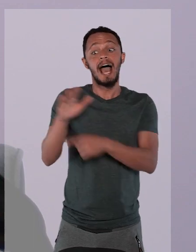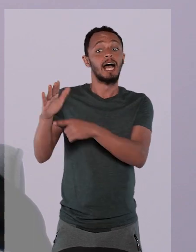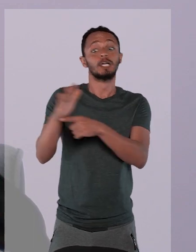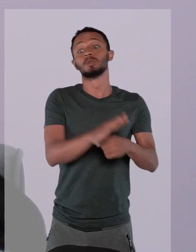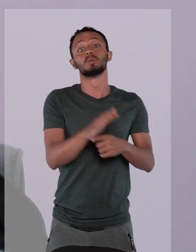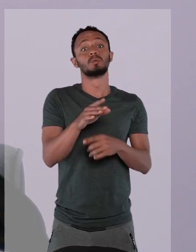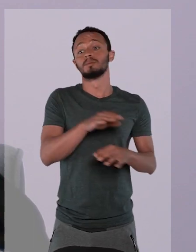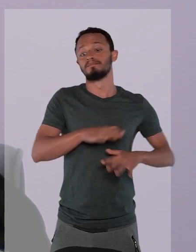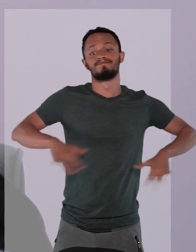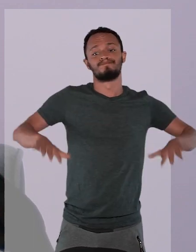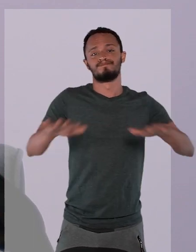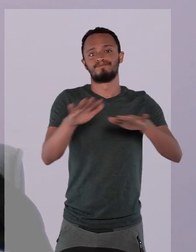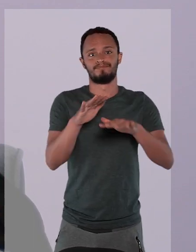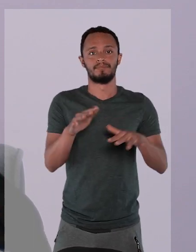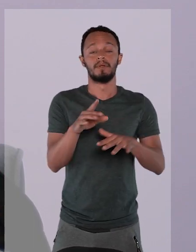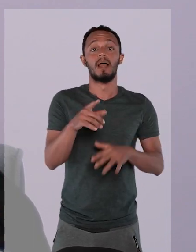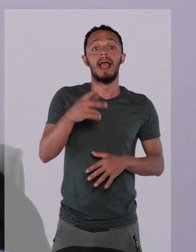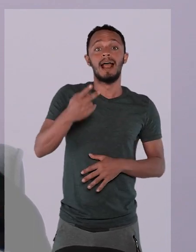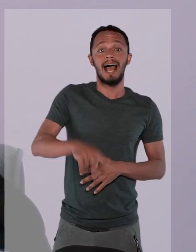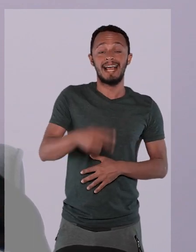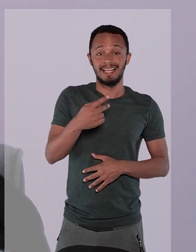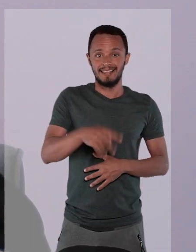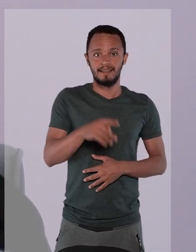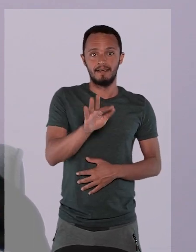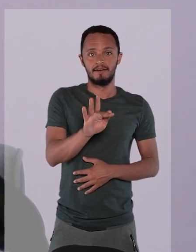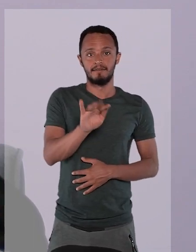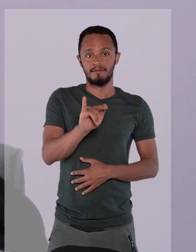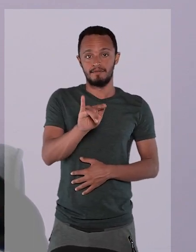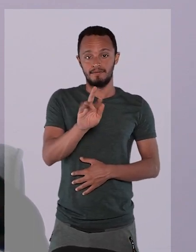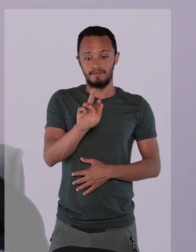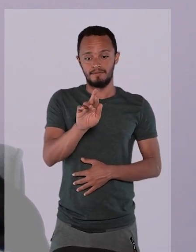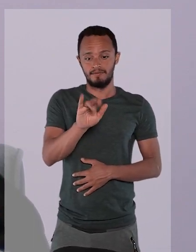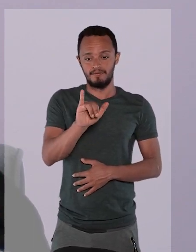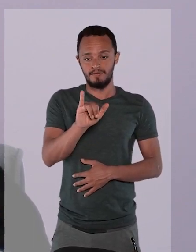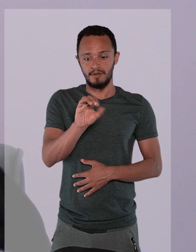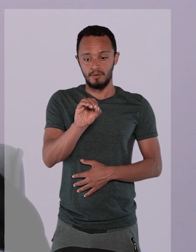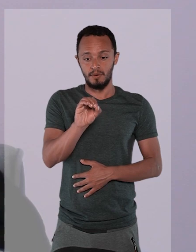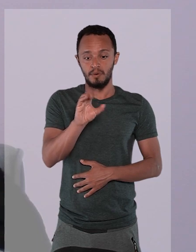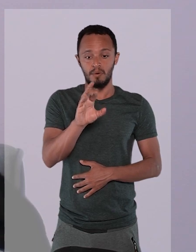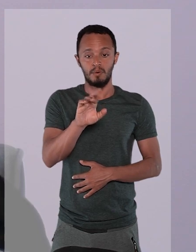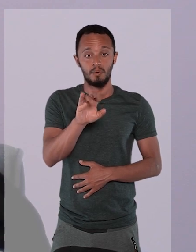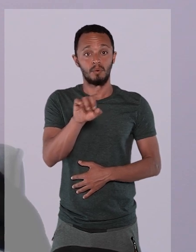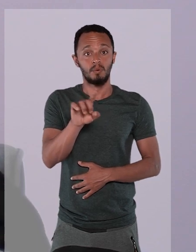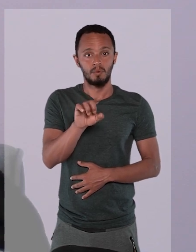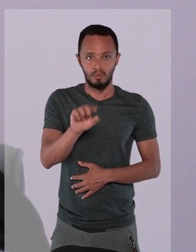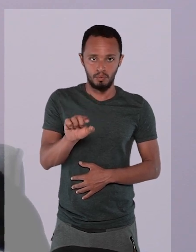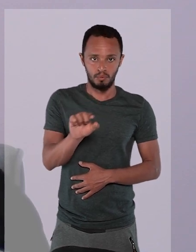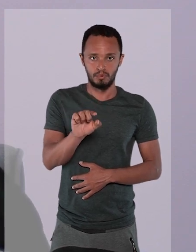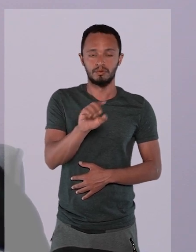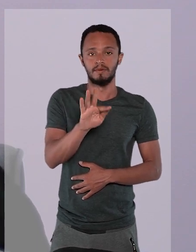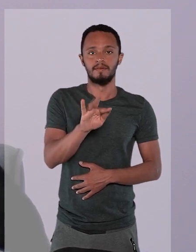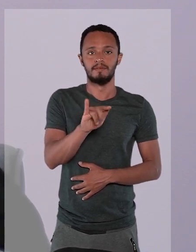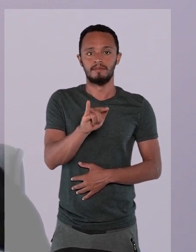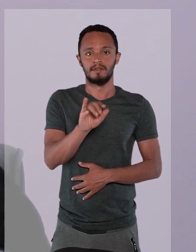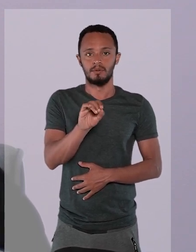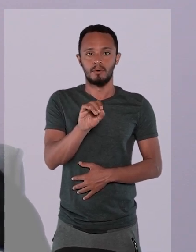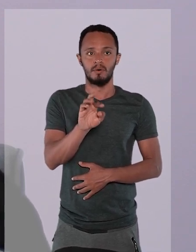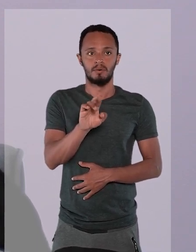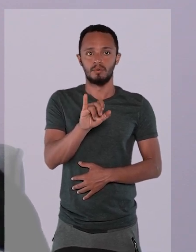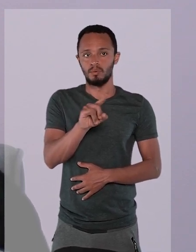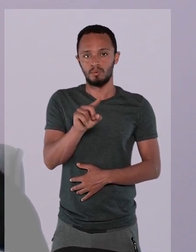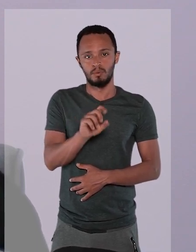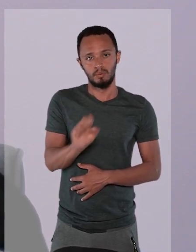da Fiocruz, que foi construído num ritmo chinês, em 8 semanas, que é espetacular, que era um hospital